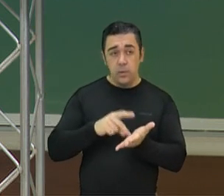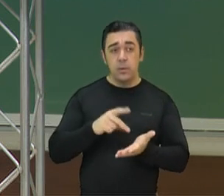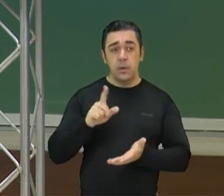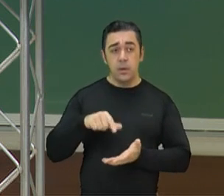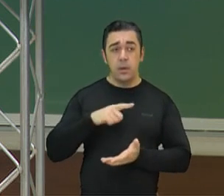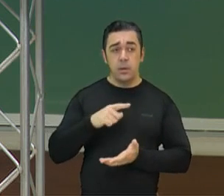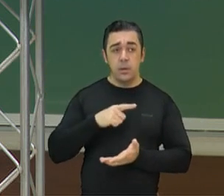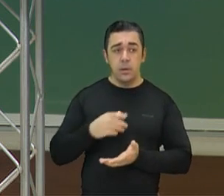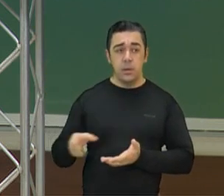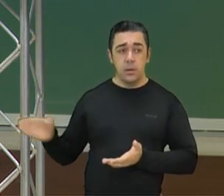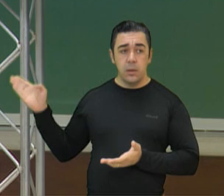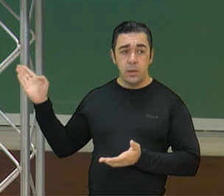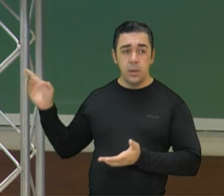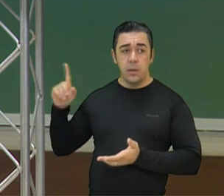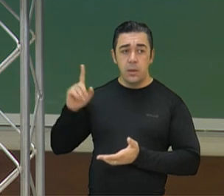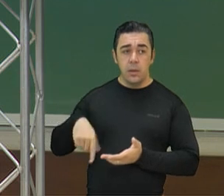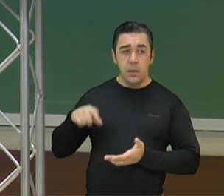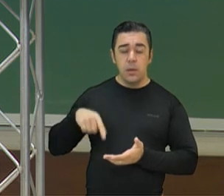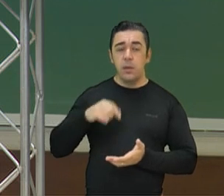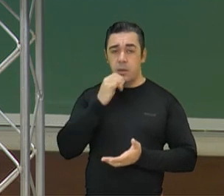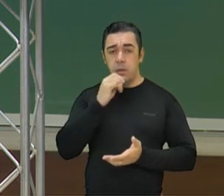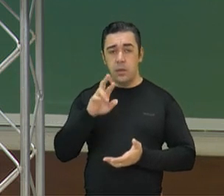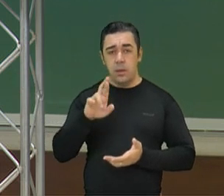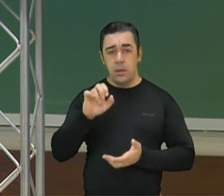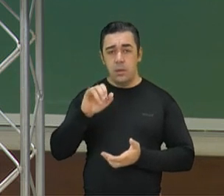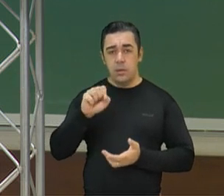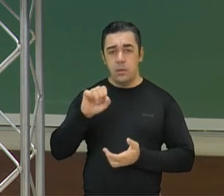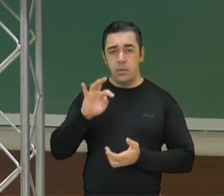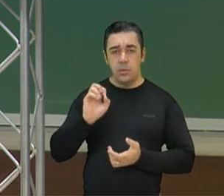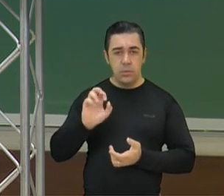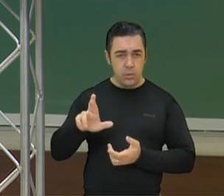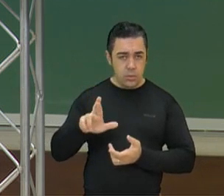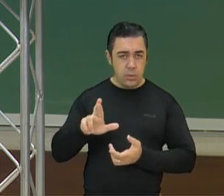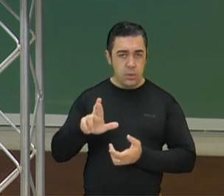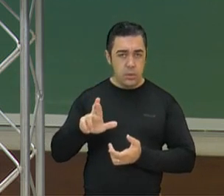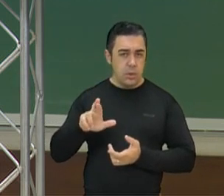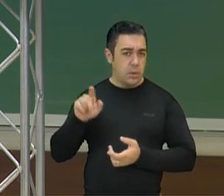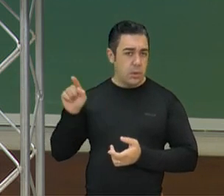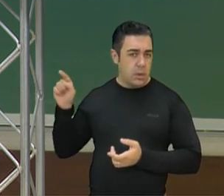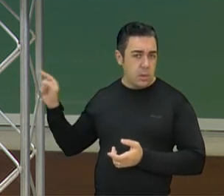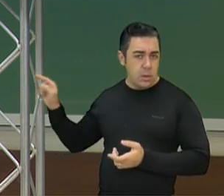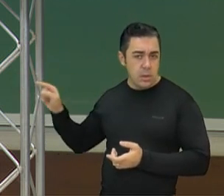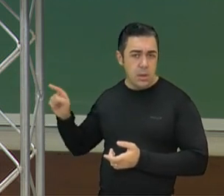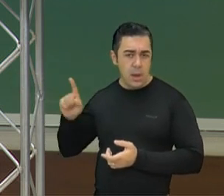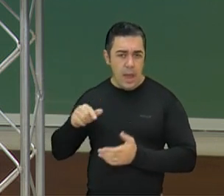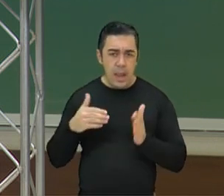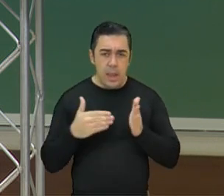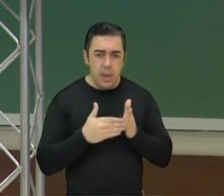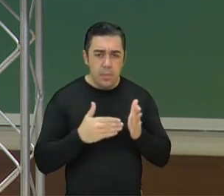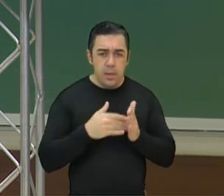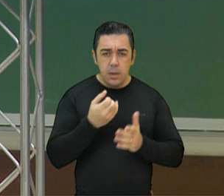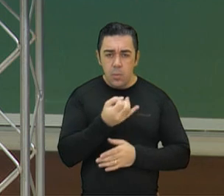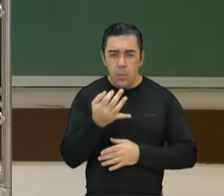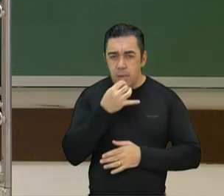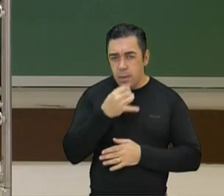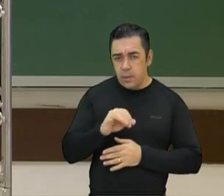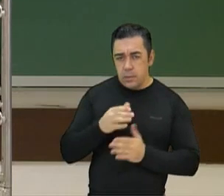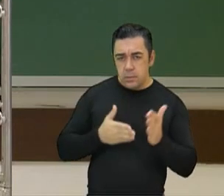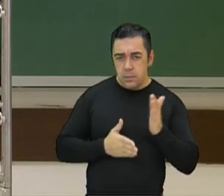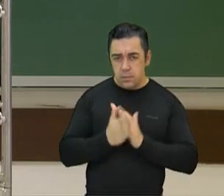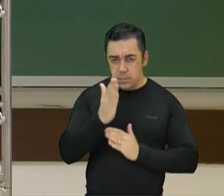transistor aqui também, né? Que é um dos resistores, né? Ele limita a passagem da corrente